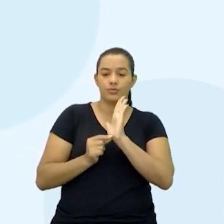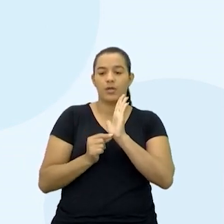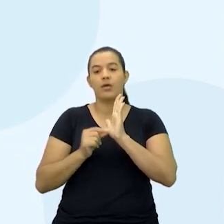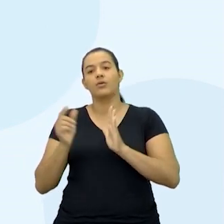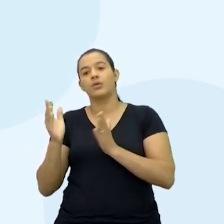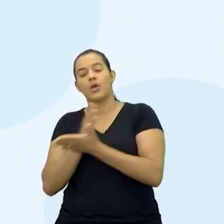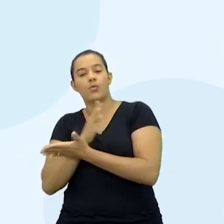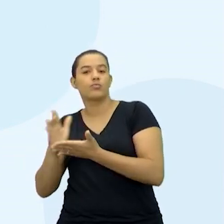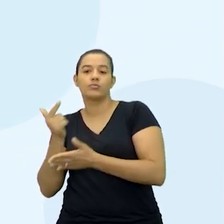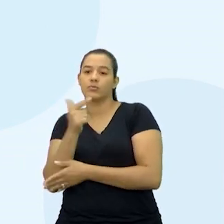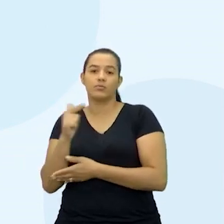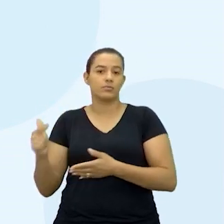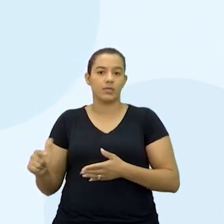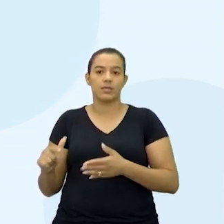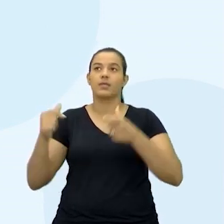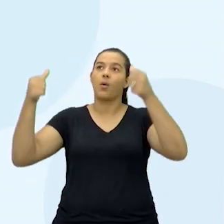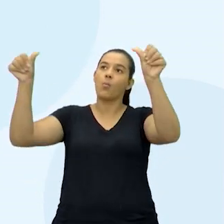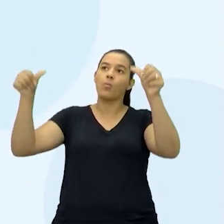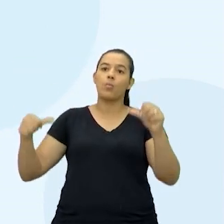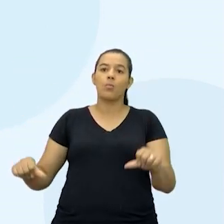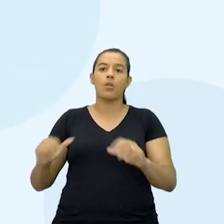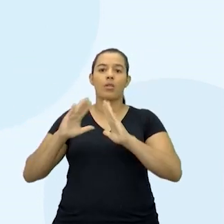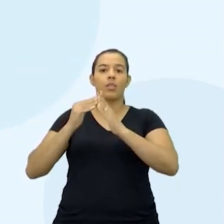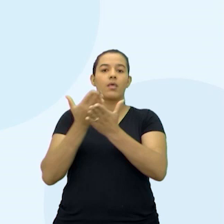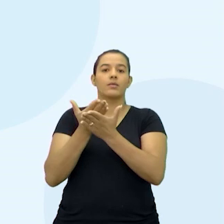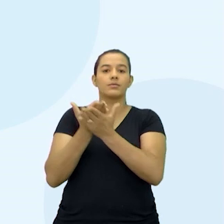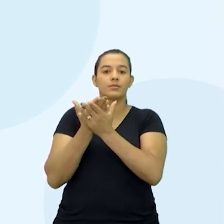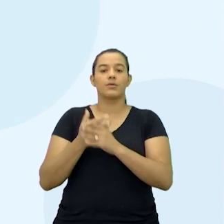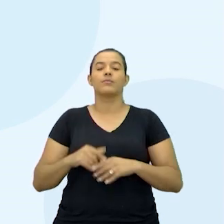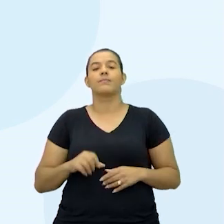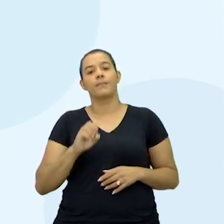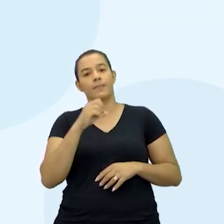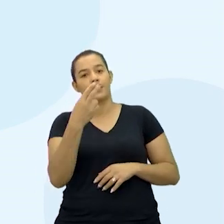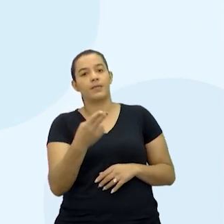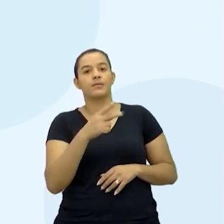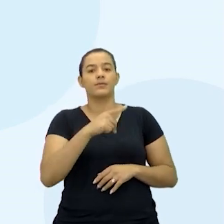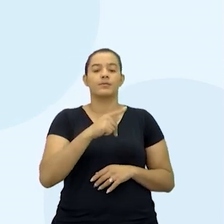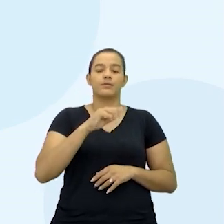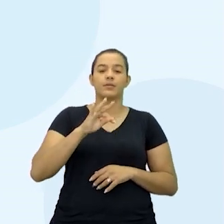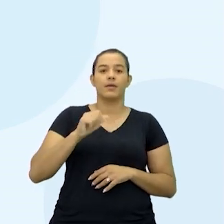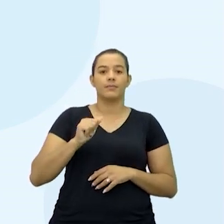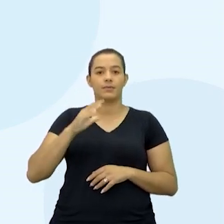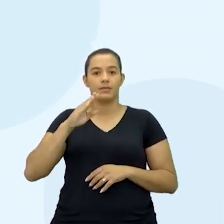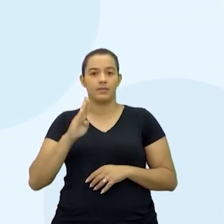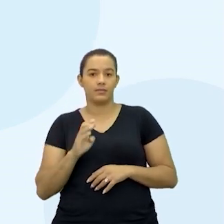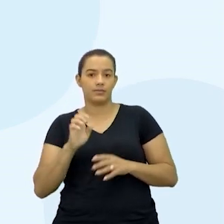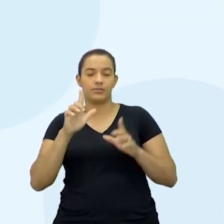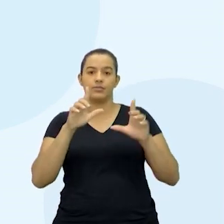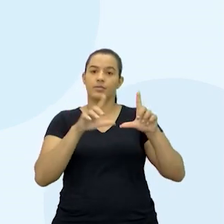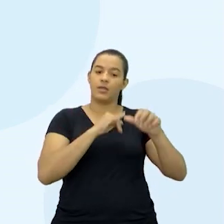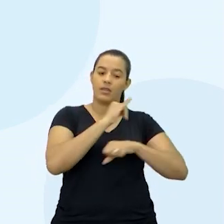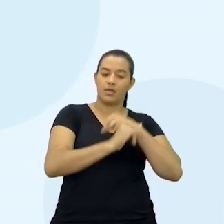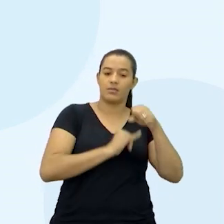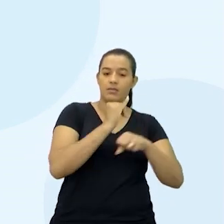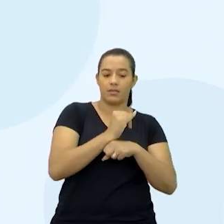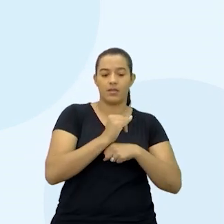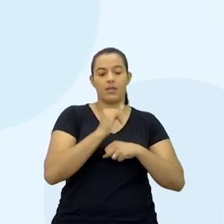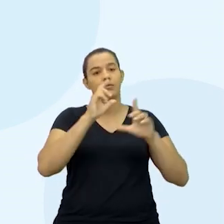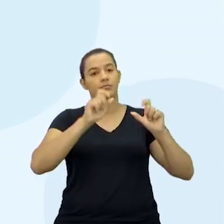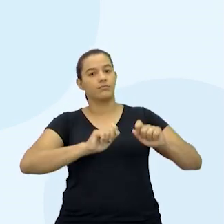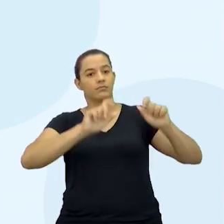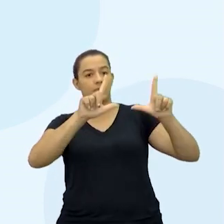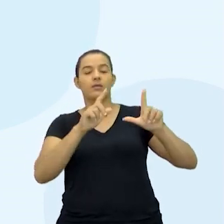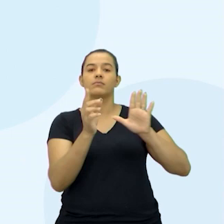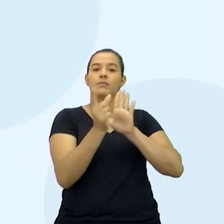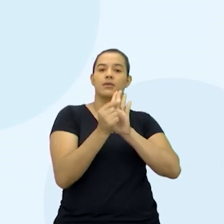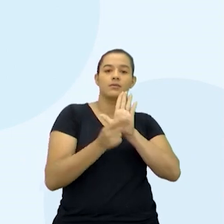escola é um recurso não digital. O Padlet faz o mesmo efeito, mas na internet é um recurso digital. Né?